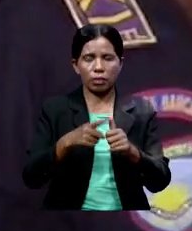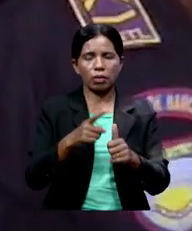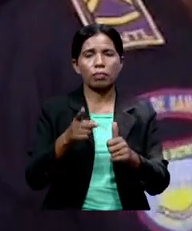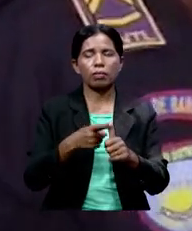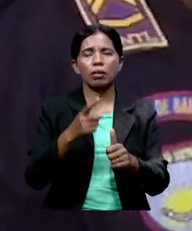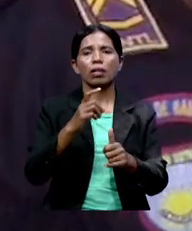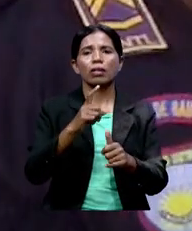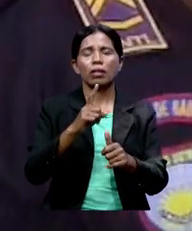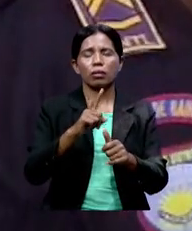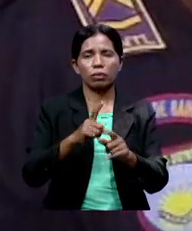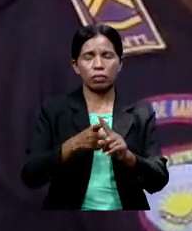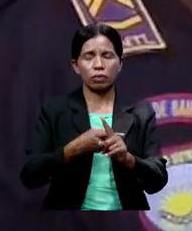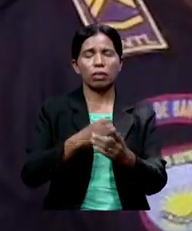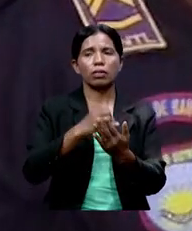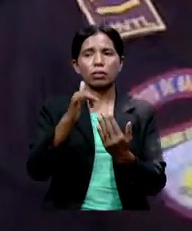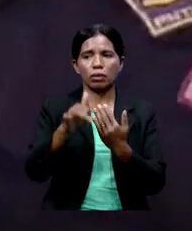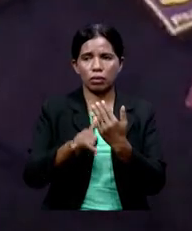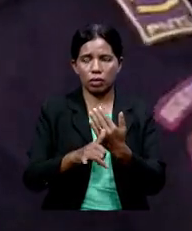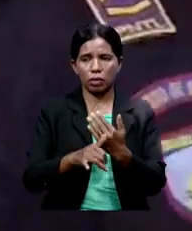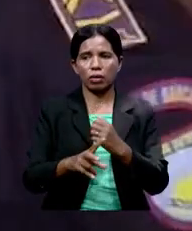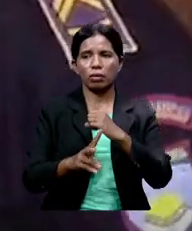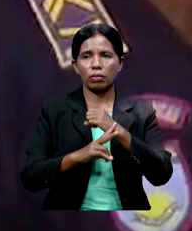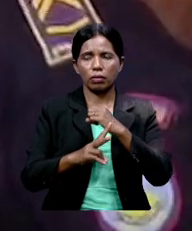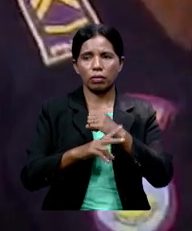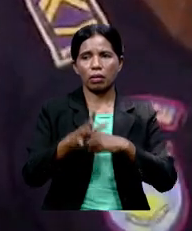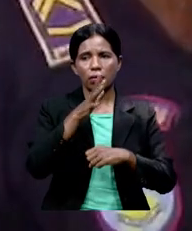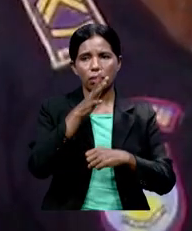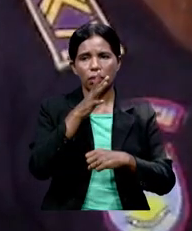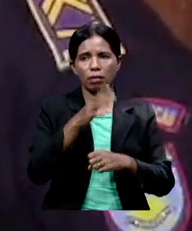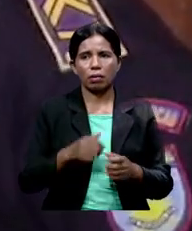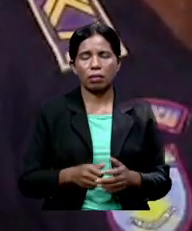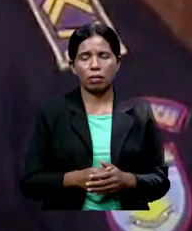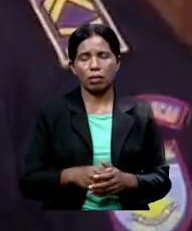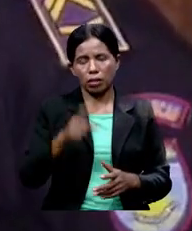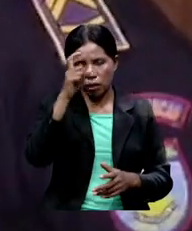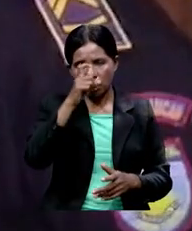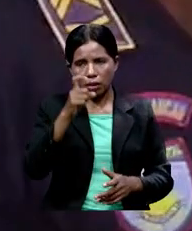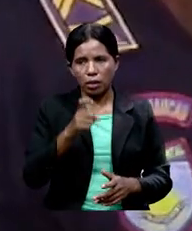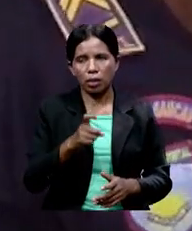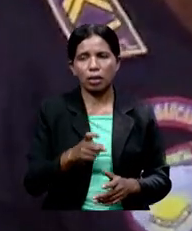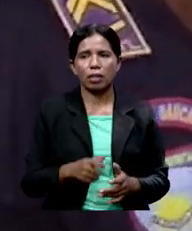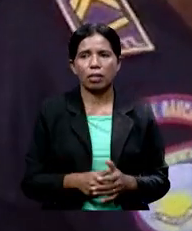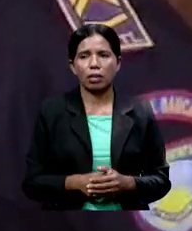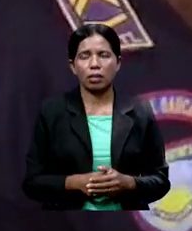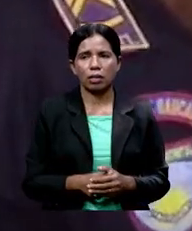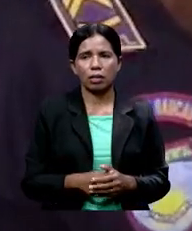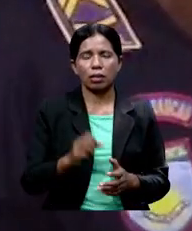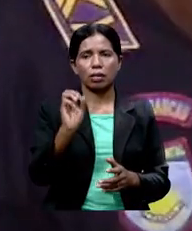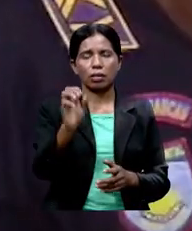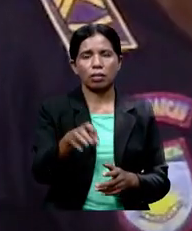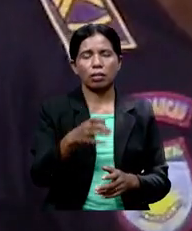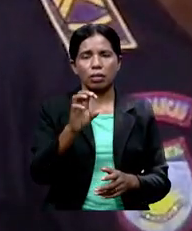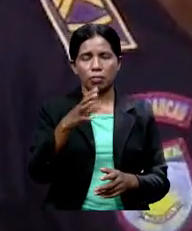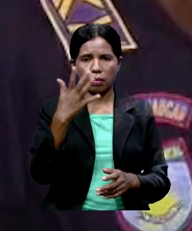karena yang mencari mah binti mana dia inale dia minoritari ini di Indonesia